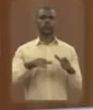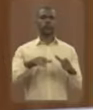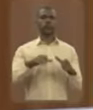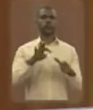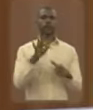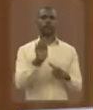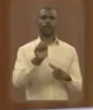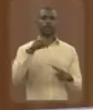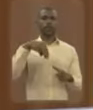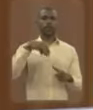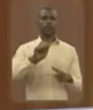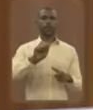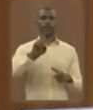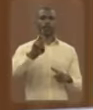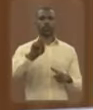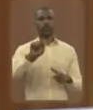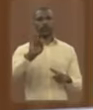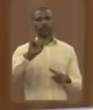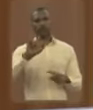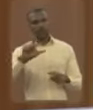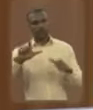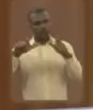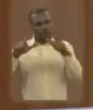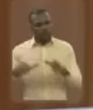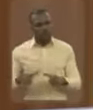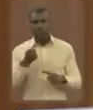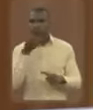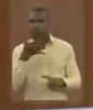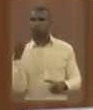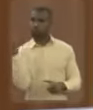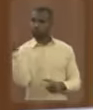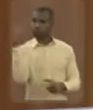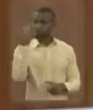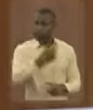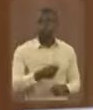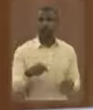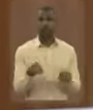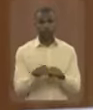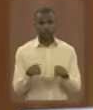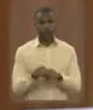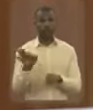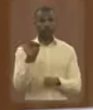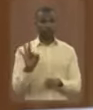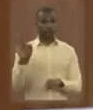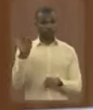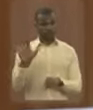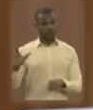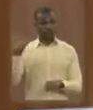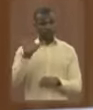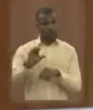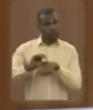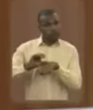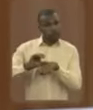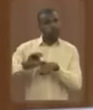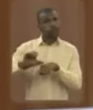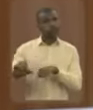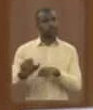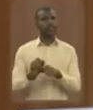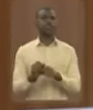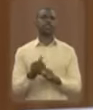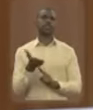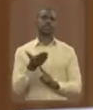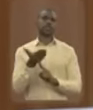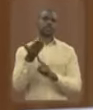tamando ti que tem um espaço físico uma bela localização e juntamente inclusive com a Universidade Federal investir em Ciência